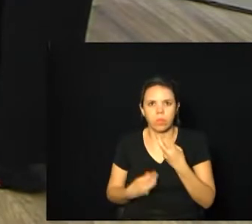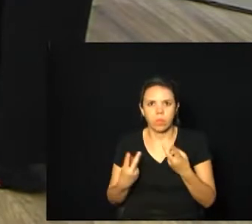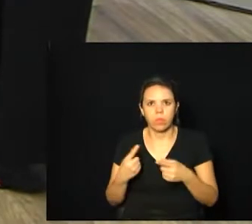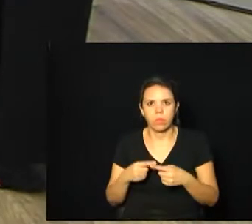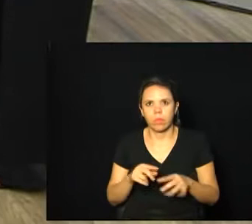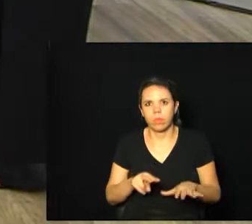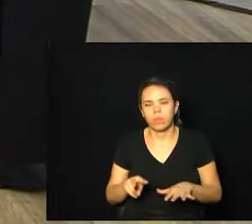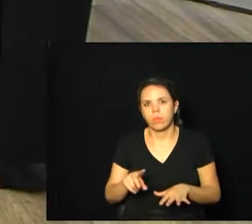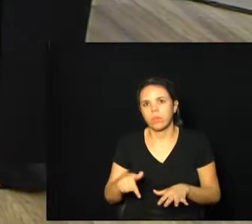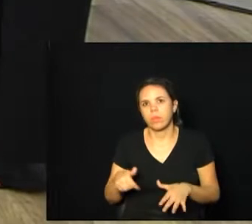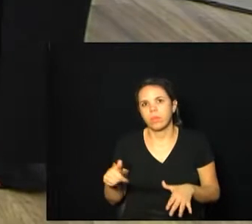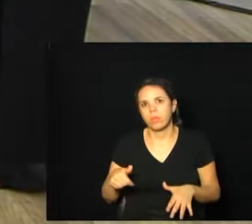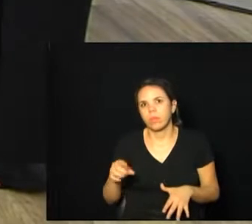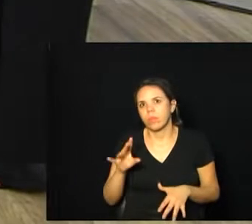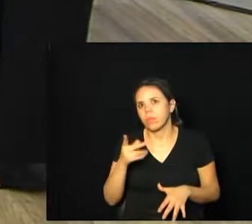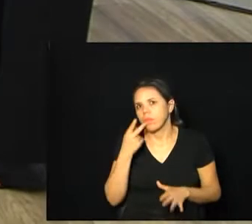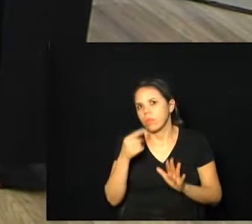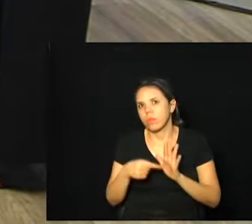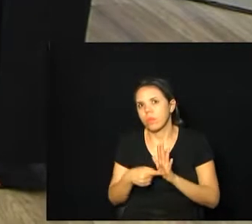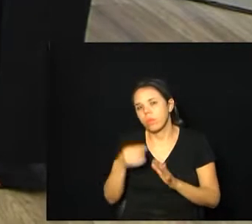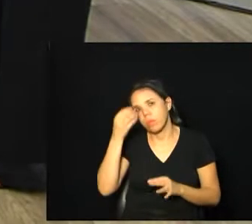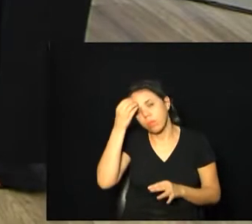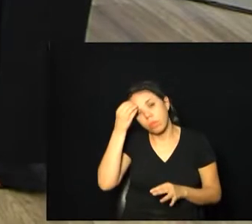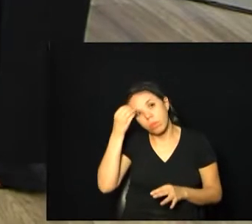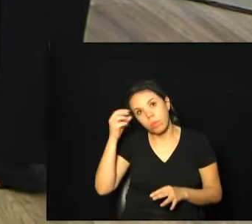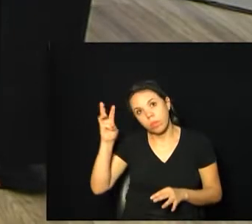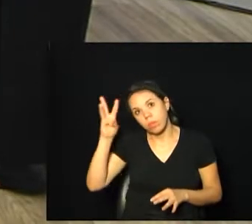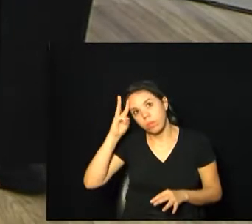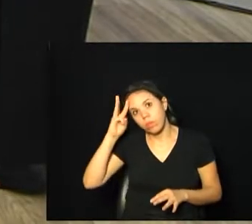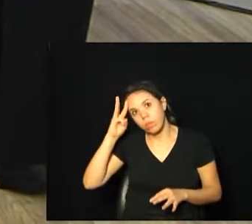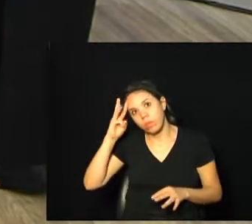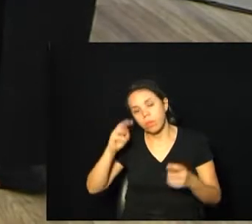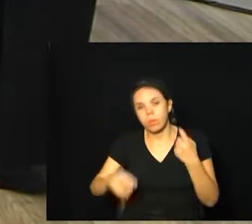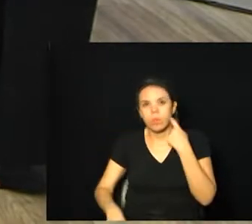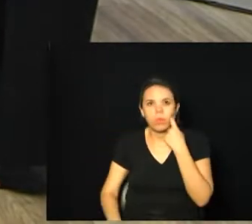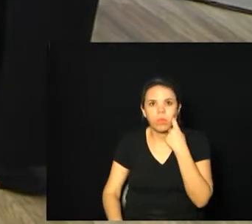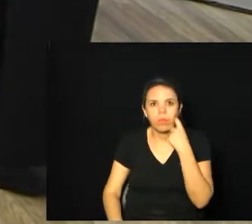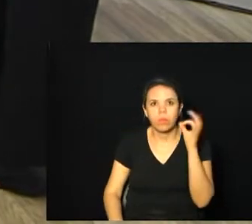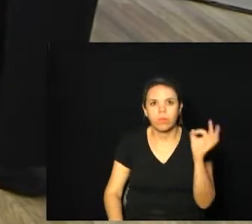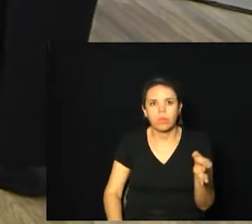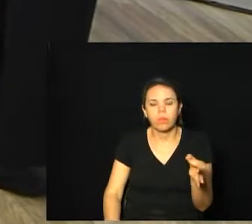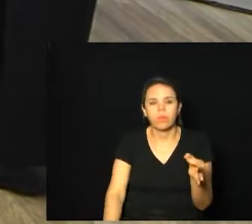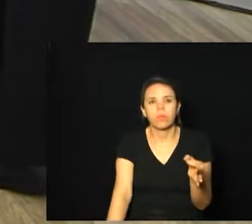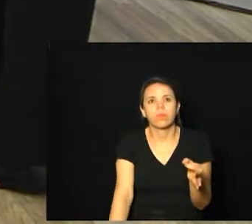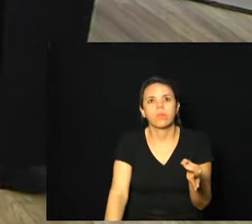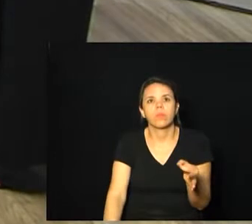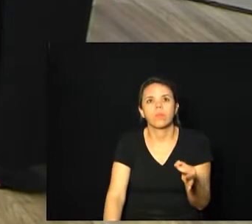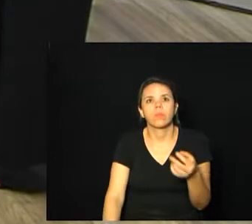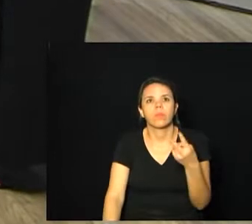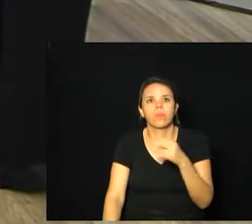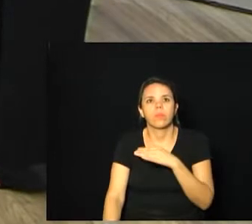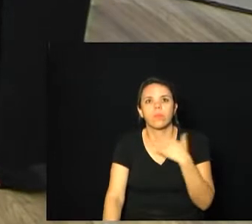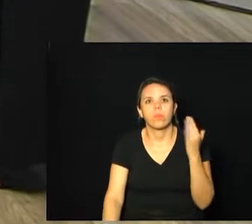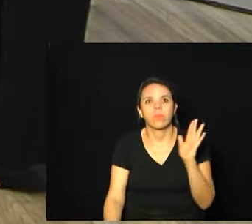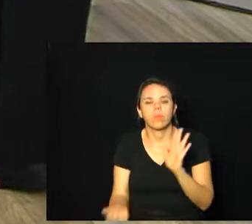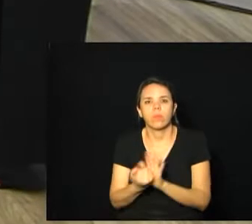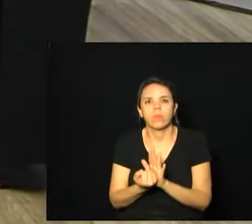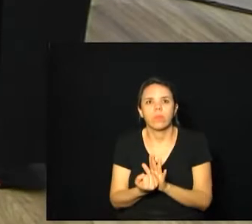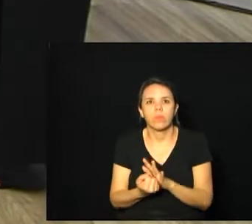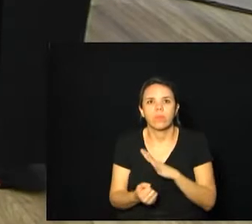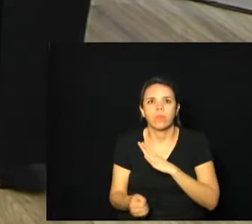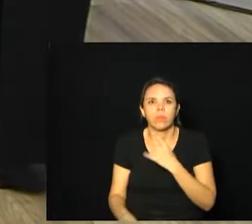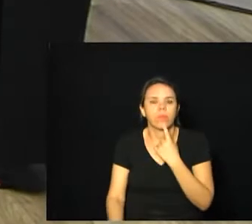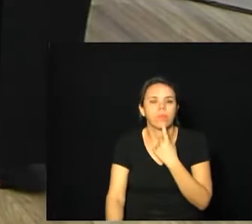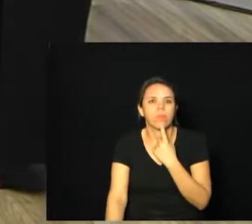semana, então aqui a gente vai apresentar toda terça e toda sexta. Tá certo. Então, em relação aos 2 óbitos registrados na cidade